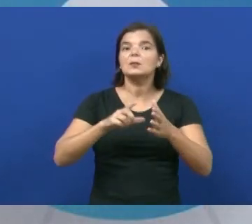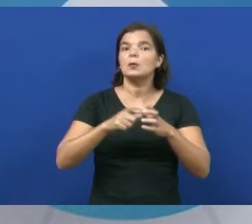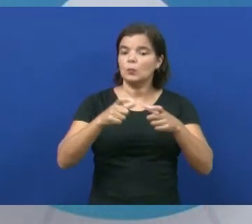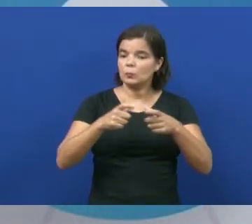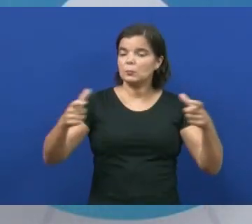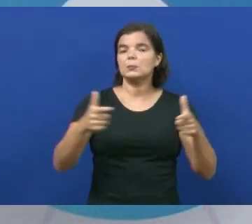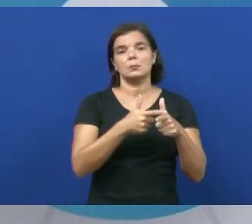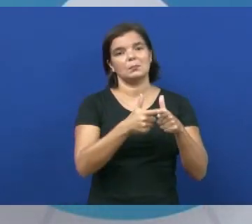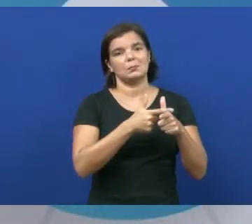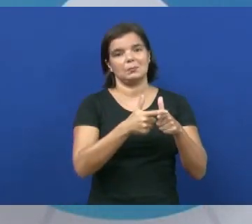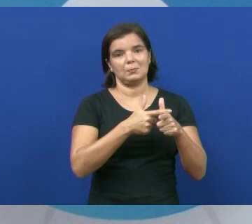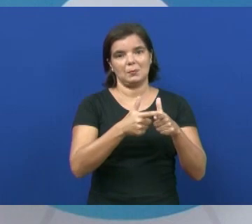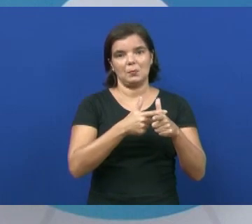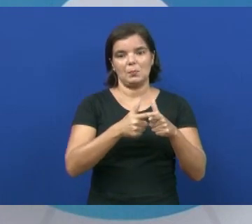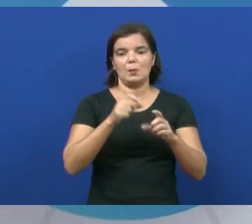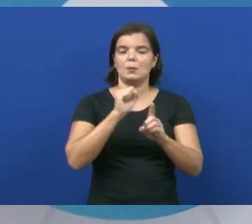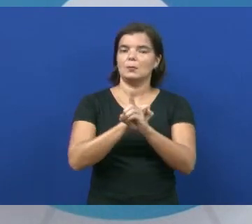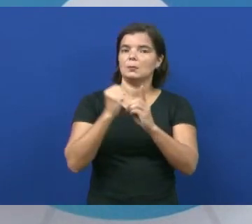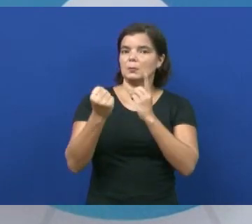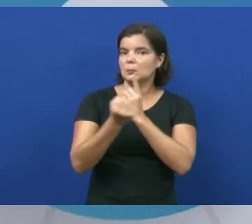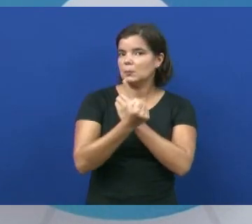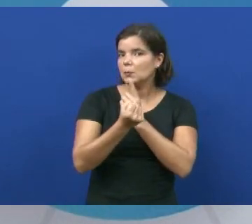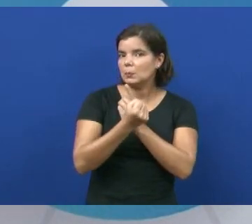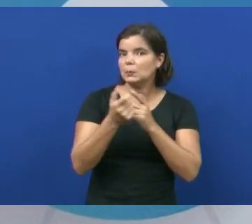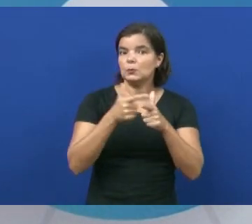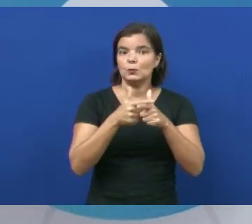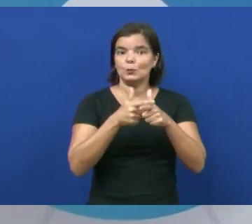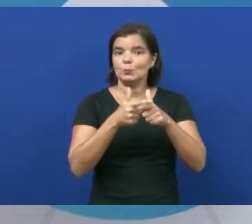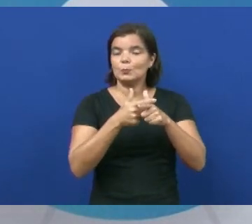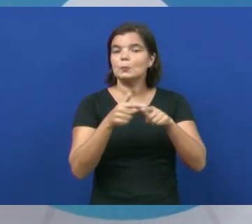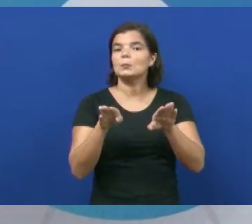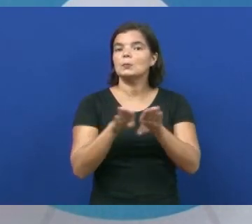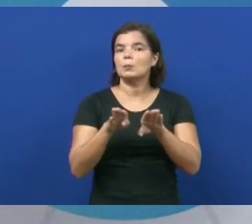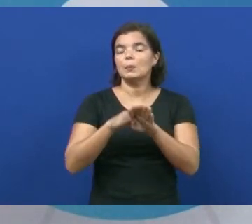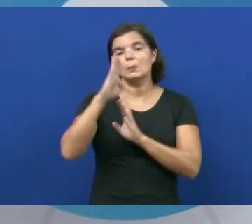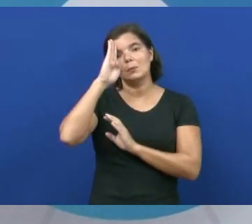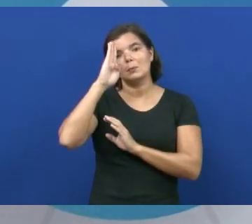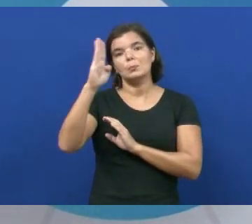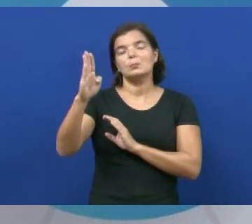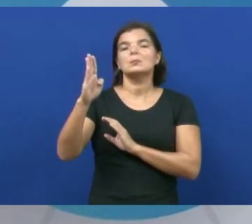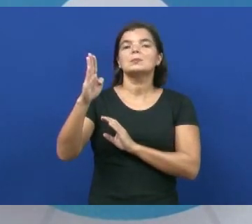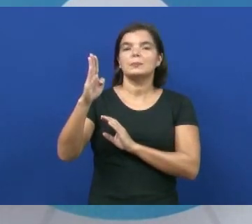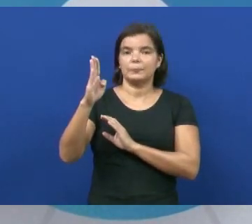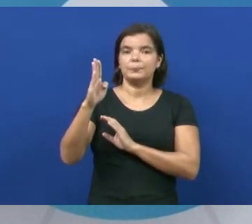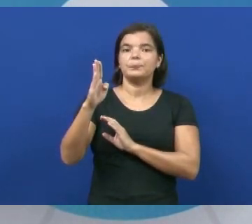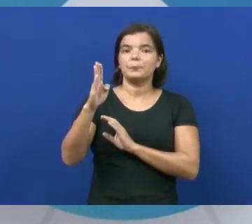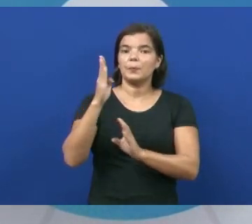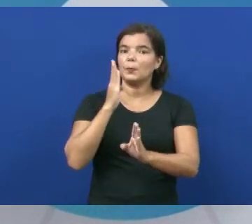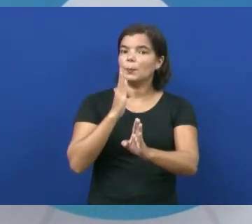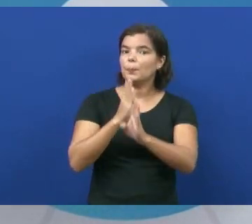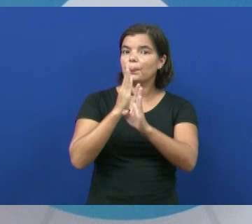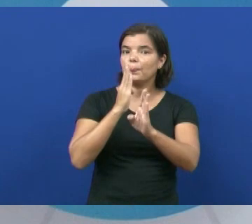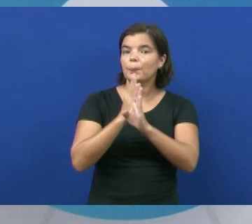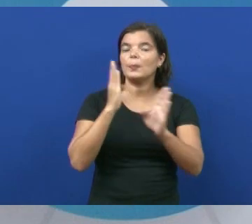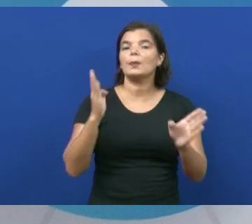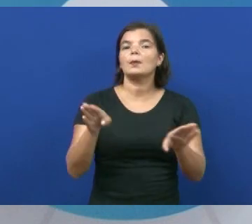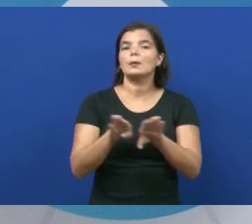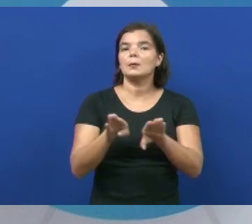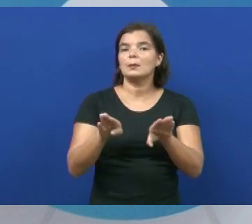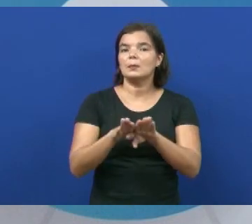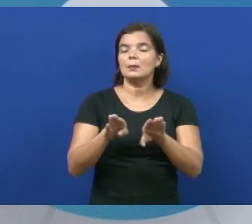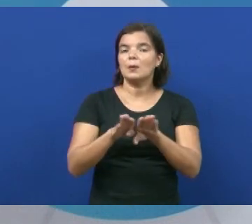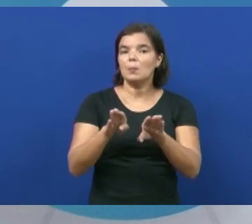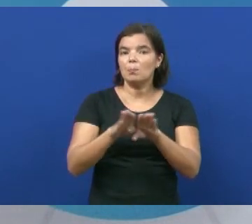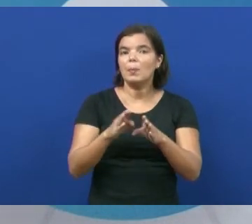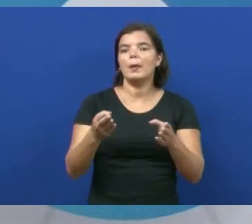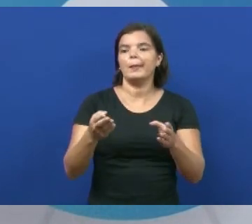grandes problemas, né, sociais, grandes problemas aí, principalmente, né, por conta da questão